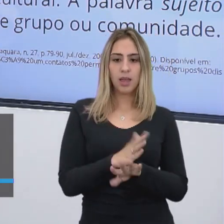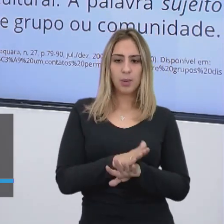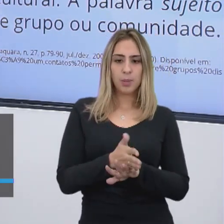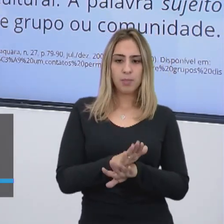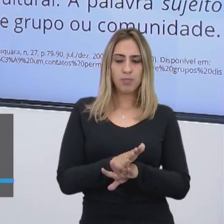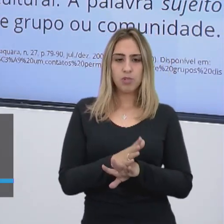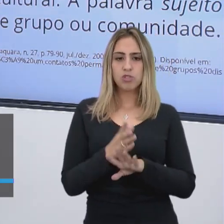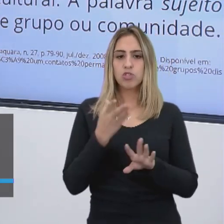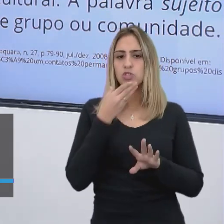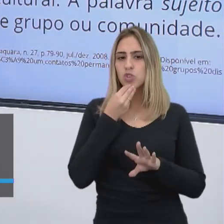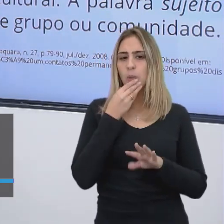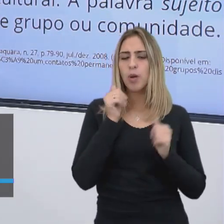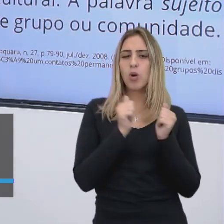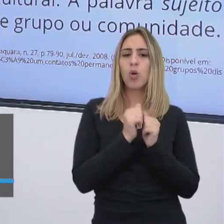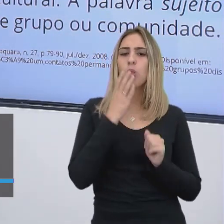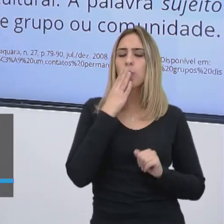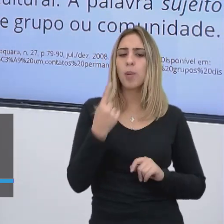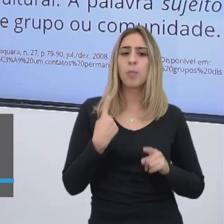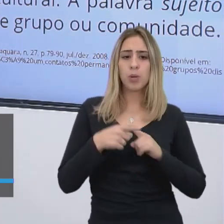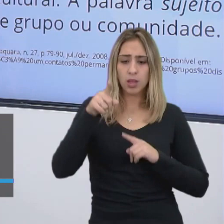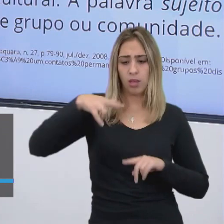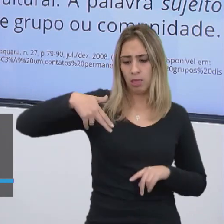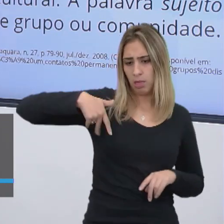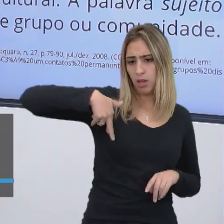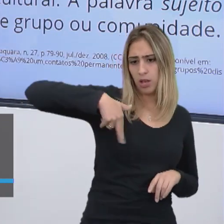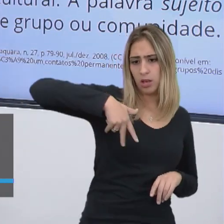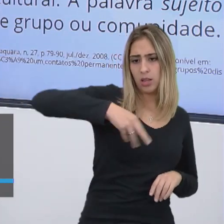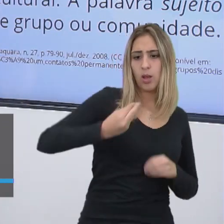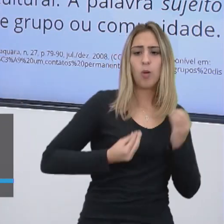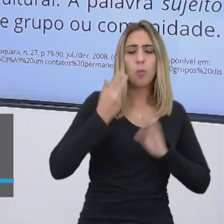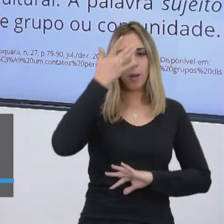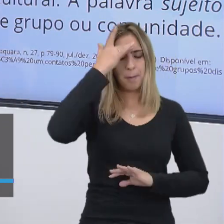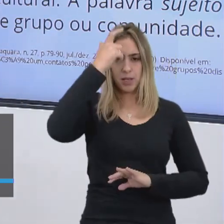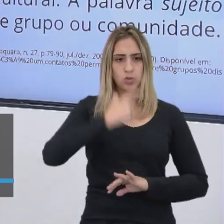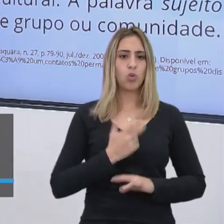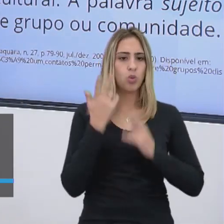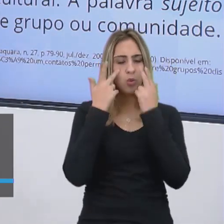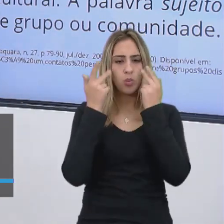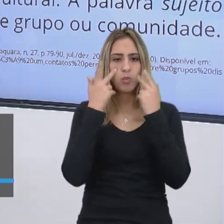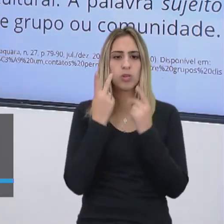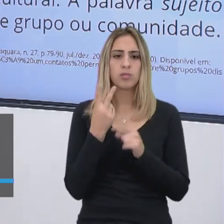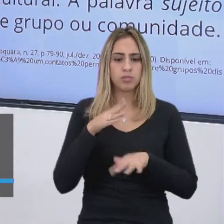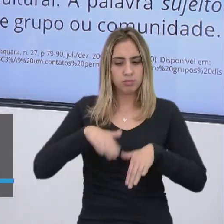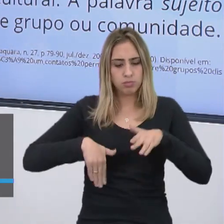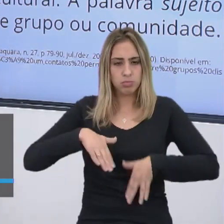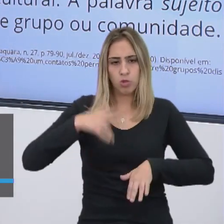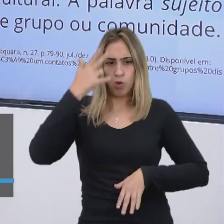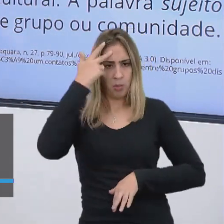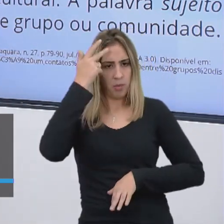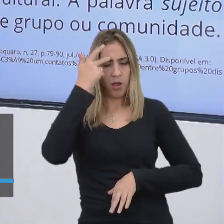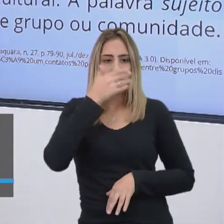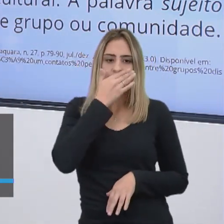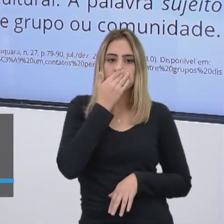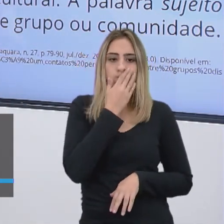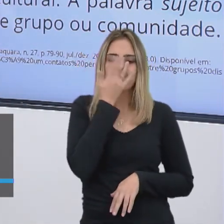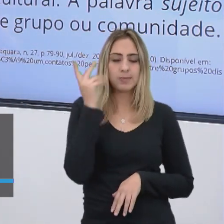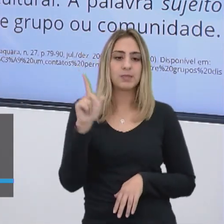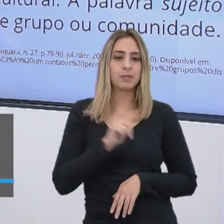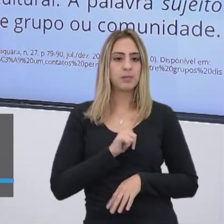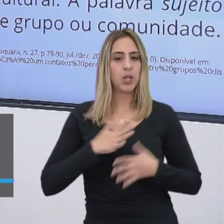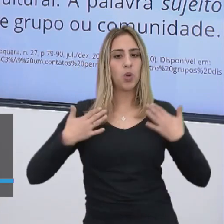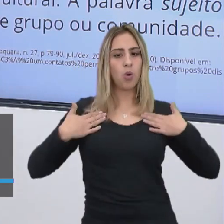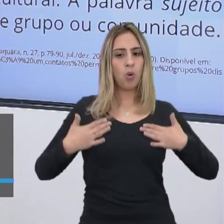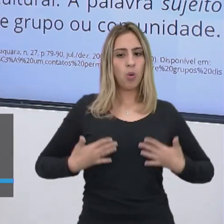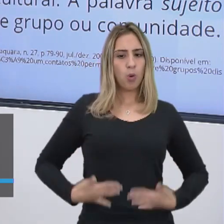homem com lobo. Por quê? Porque ele anda como um ser humano, ele anda em duas pernas, ele tem um